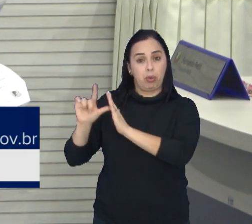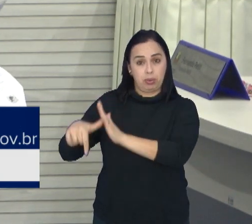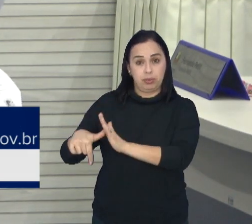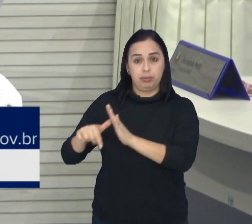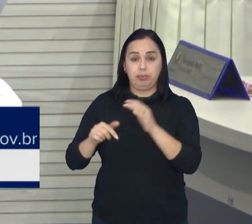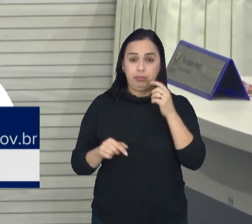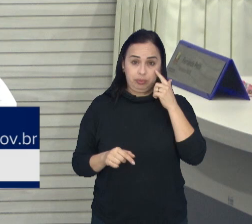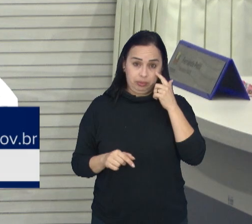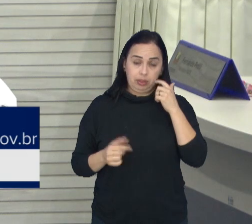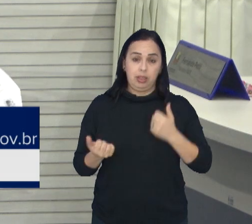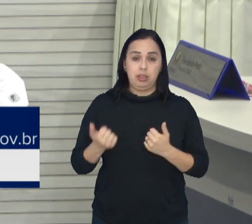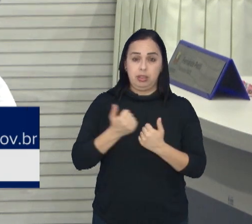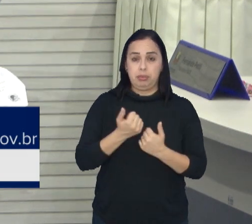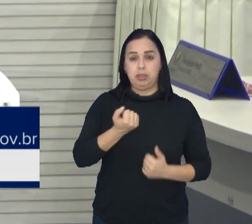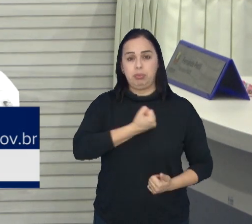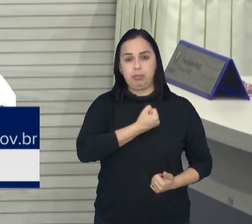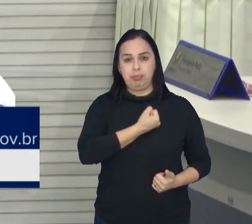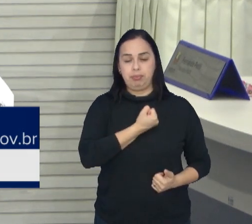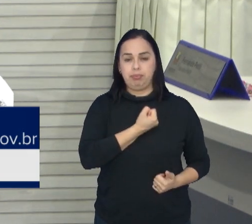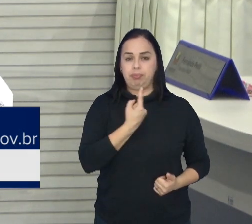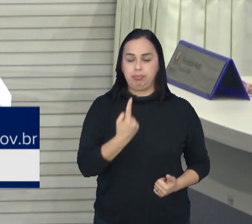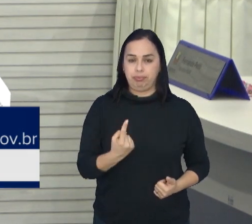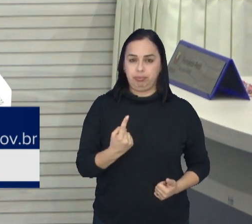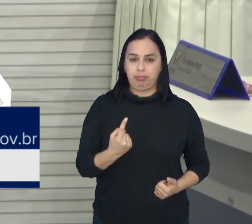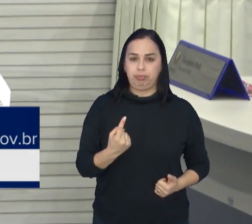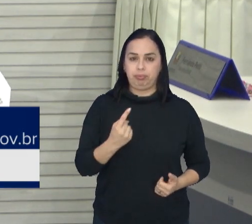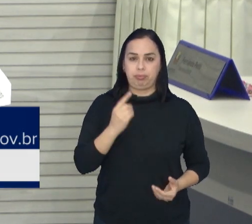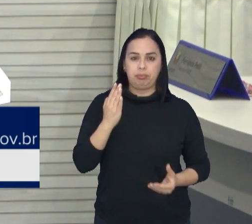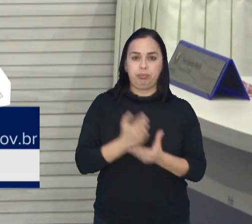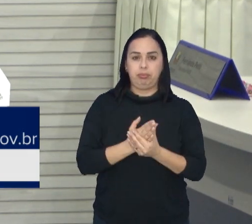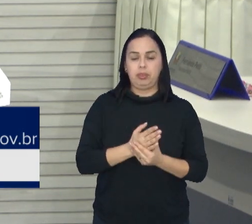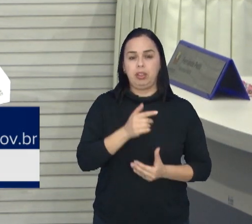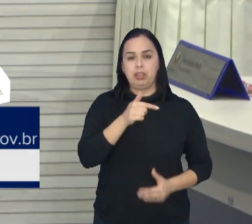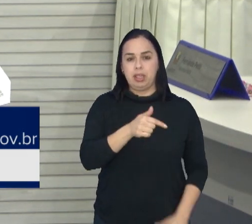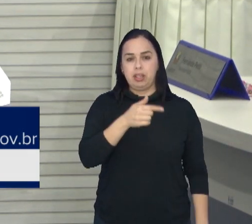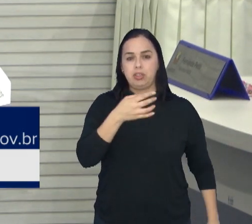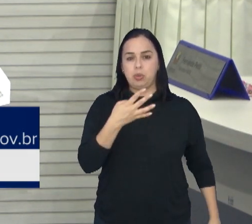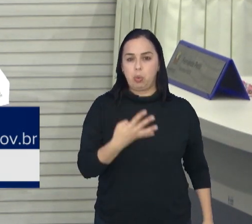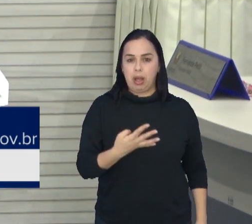Do substitutivo número 1 ao processo